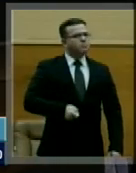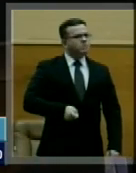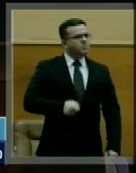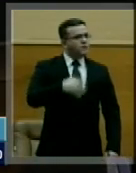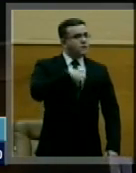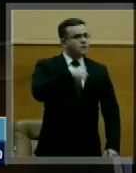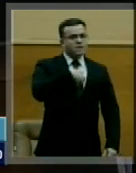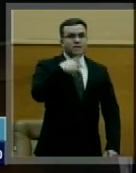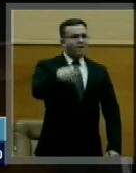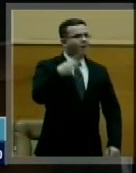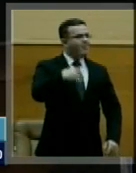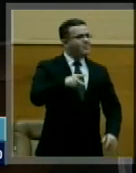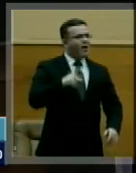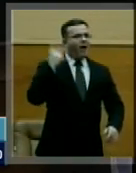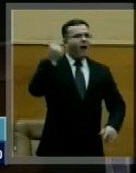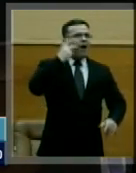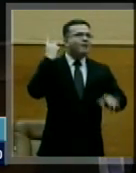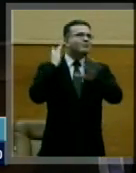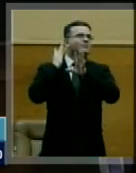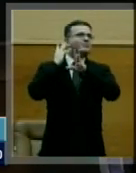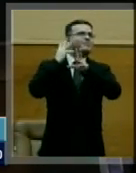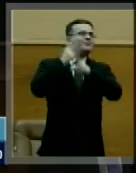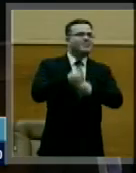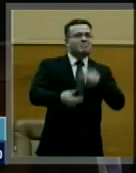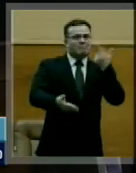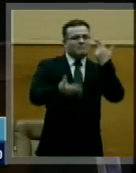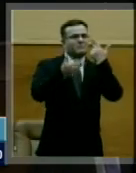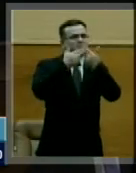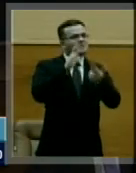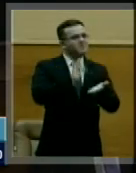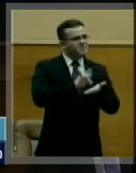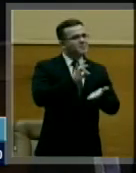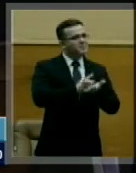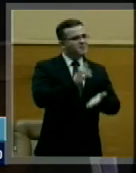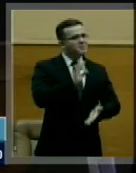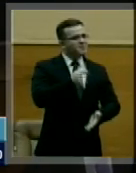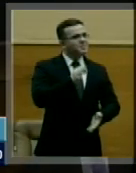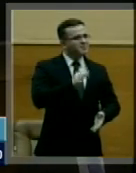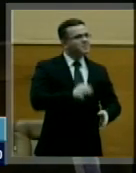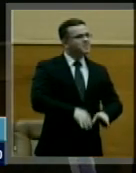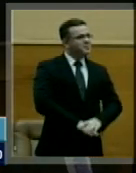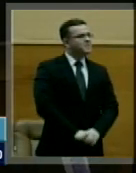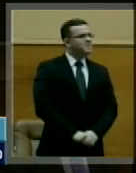carrega a história dele, é bem presente nesse sentido mesmo.